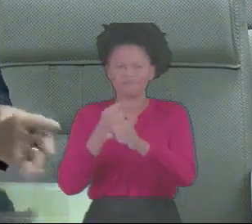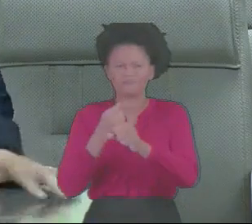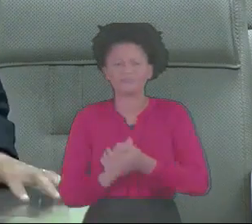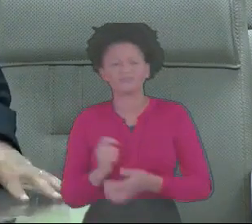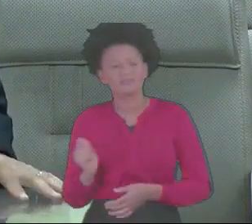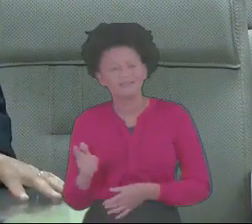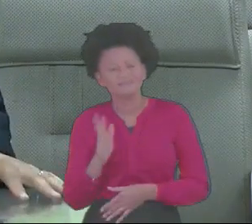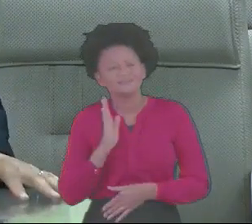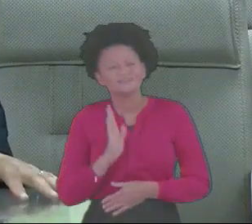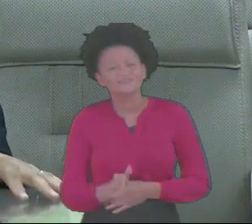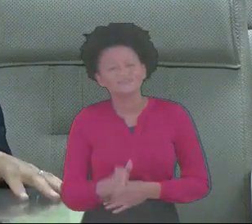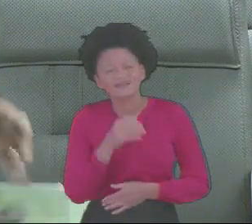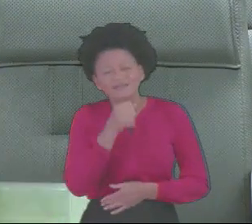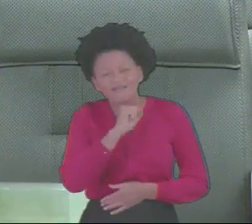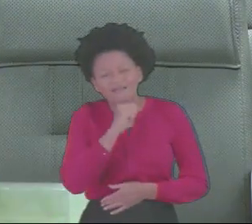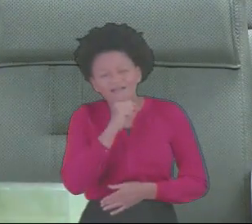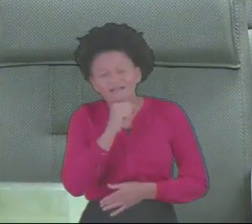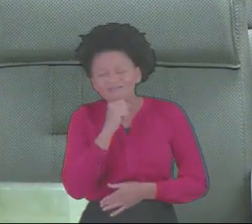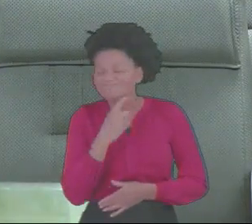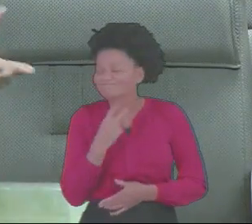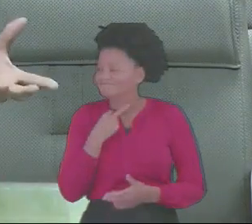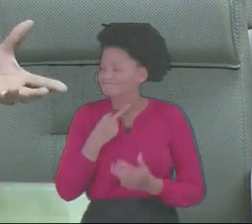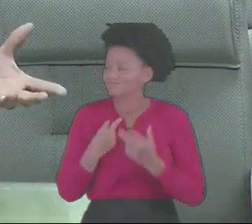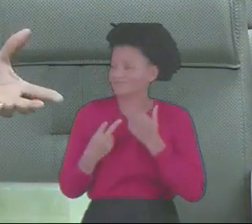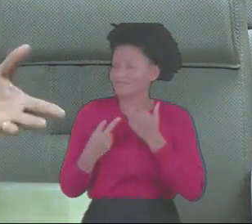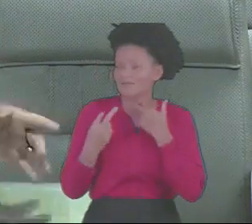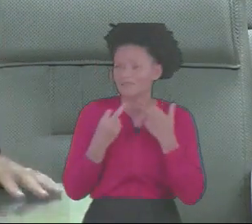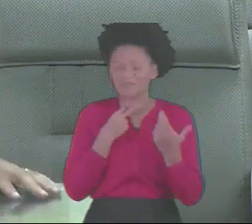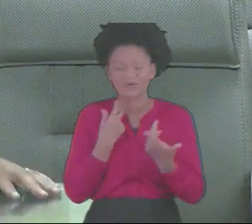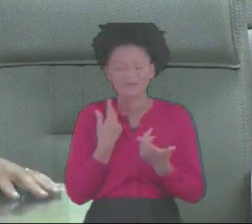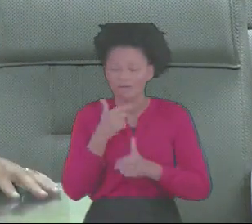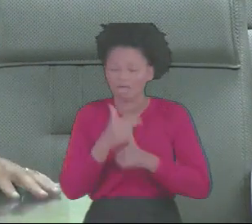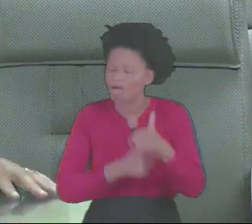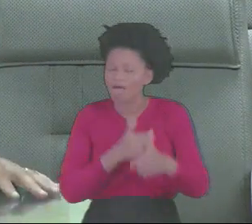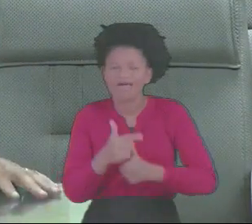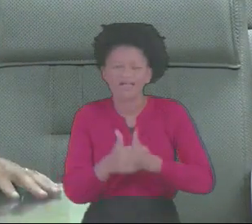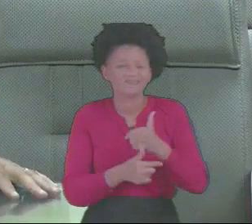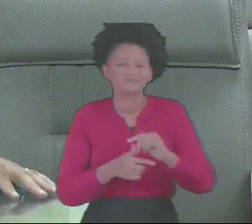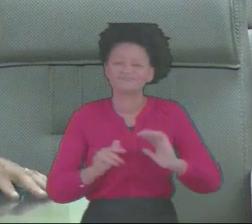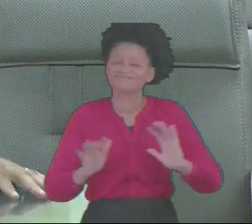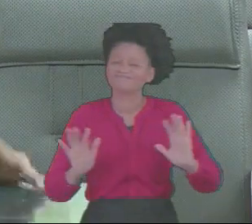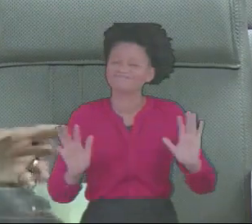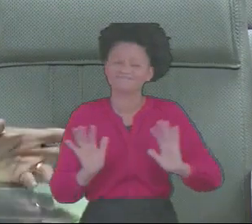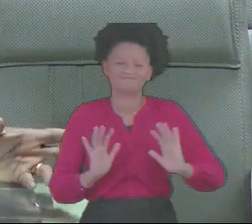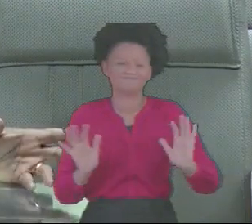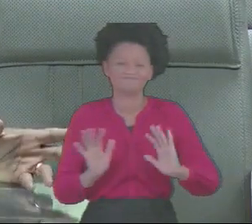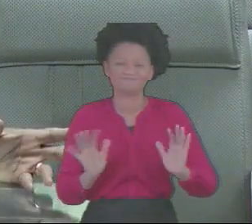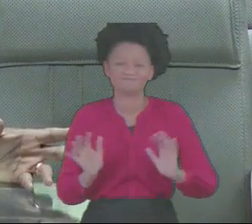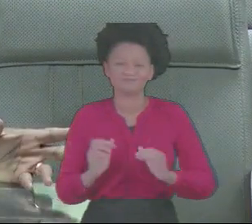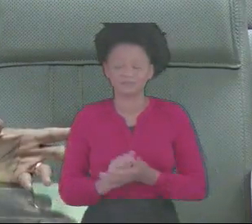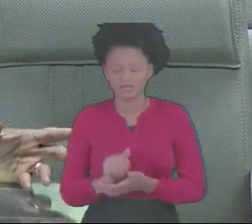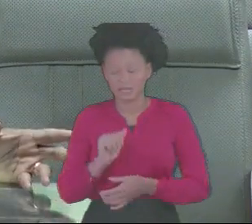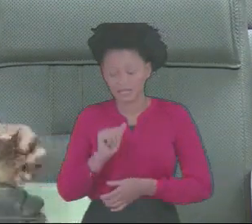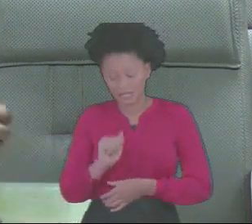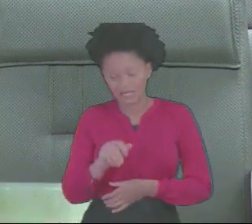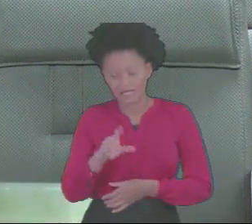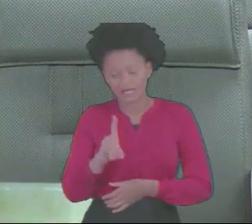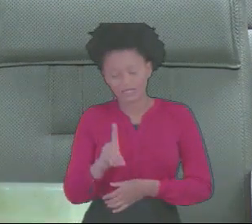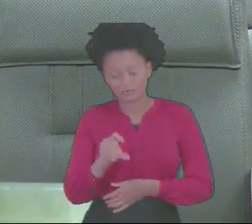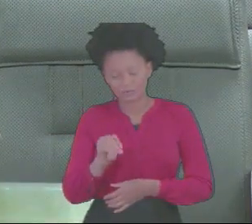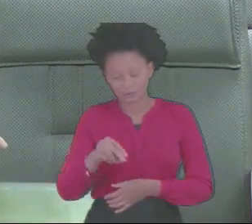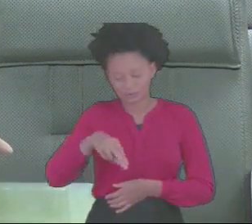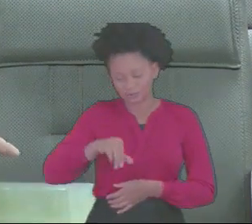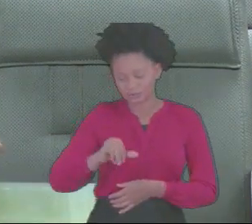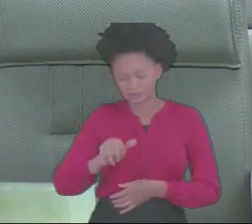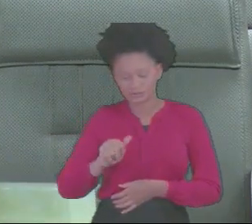velho e não pode fazer muitas coisas a agonia seu filho filho